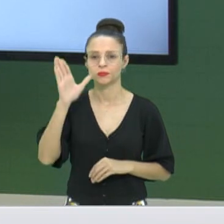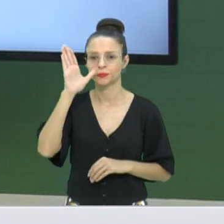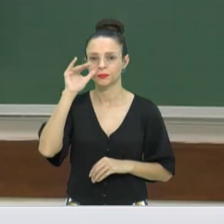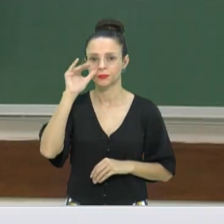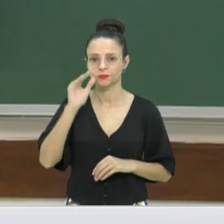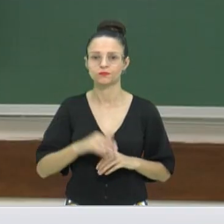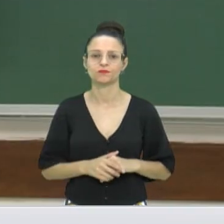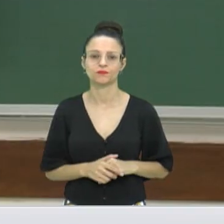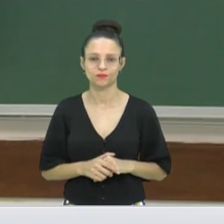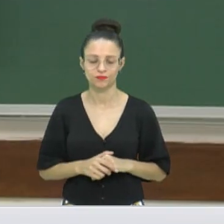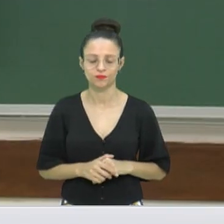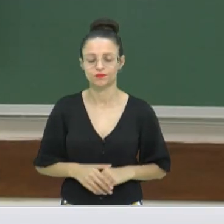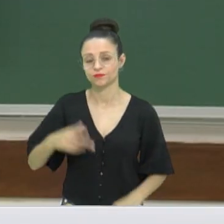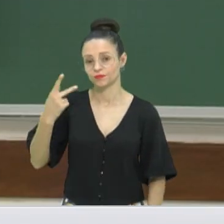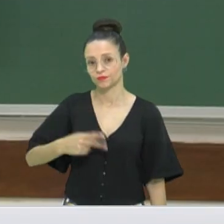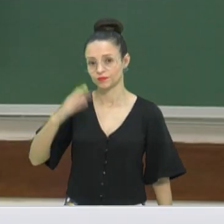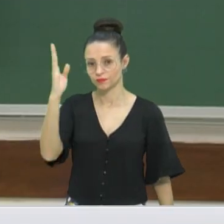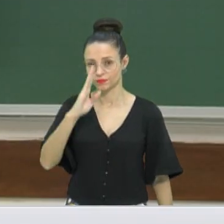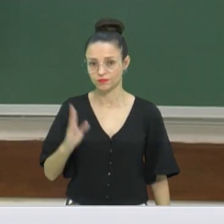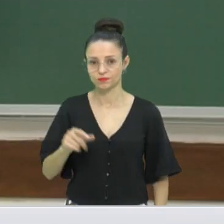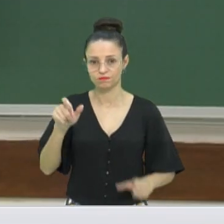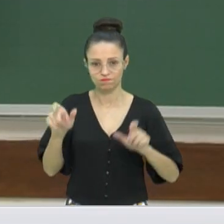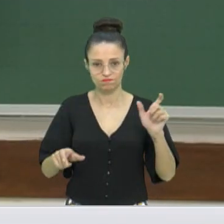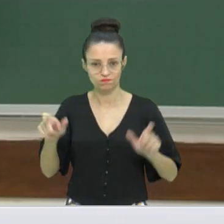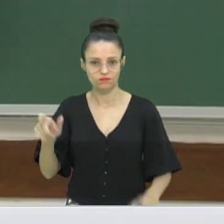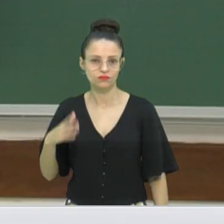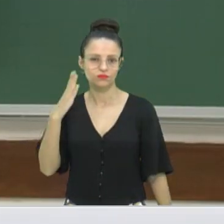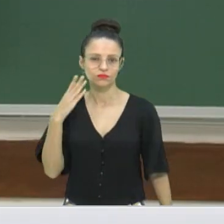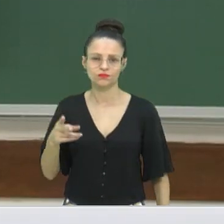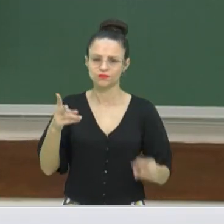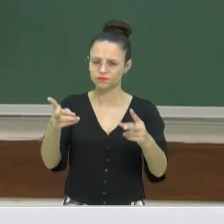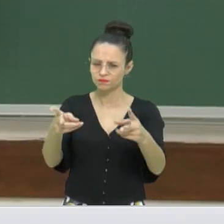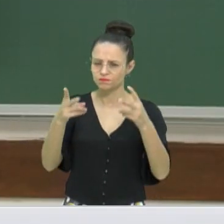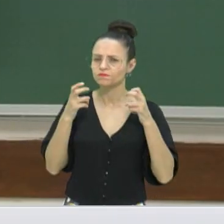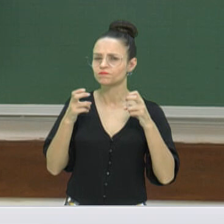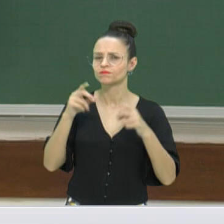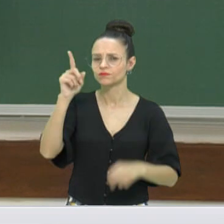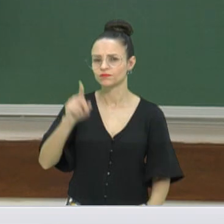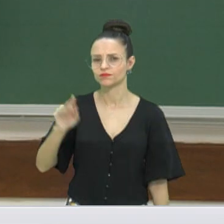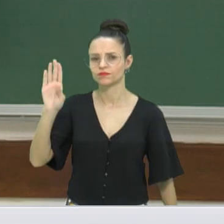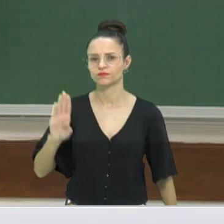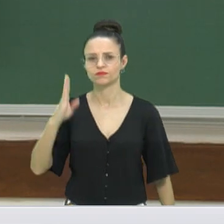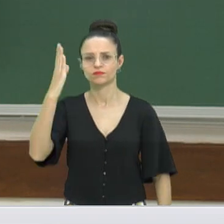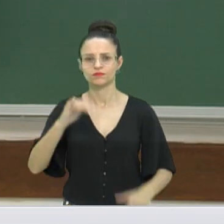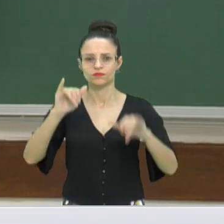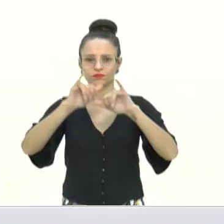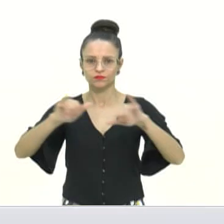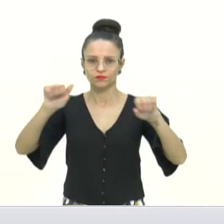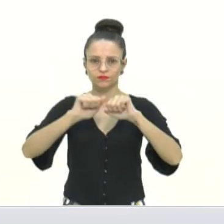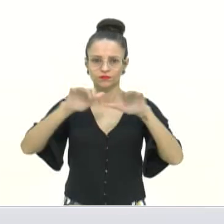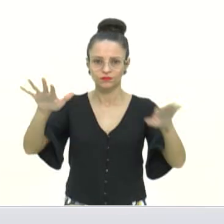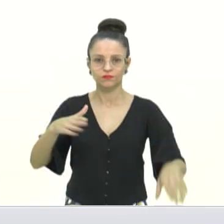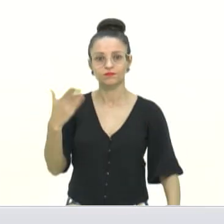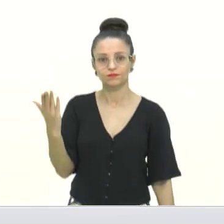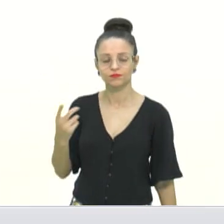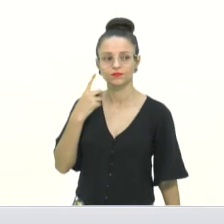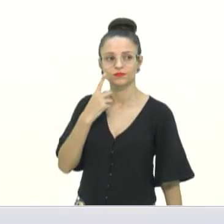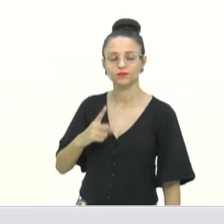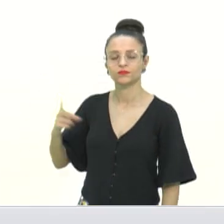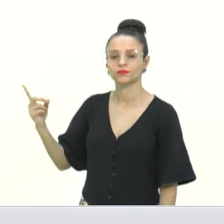Curiosidade. O brasileiro sabe reconhecer uma fake news? Pois é, pessoal, nós temos aqui, ó,